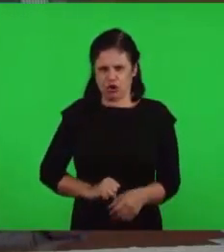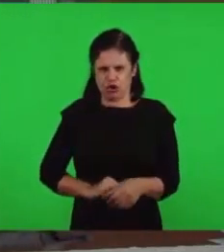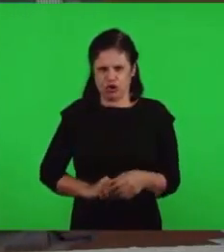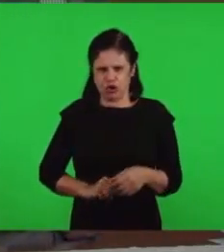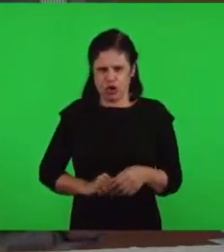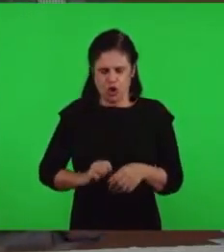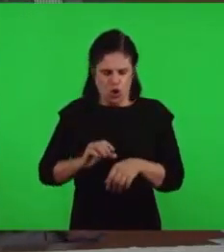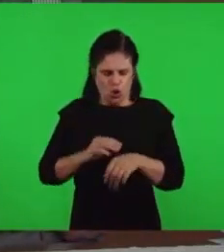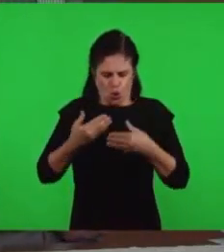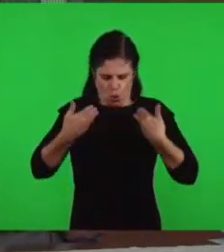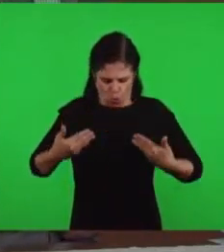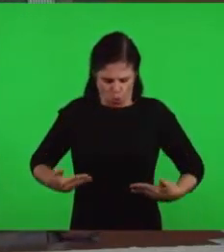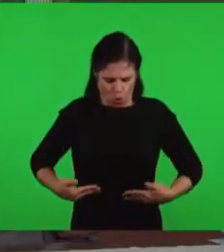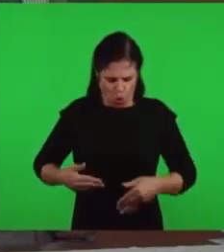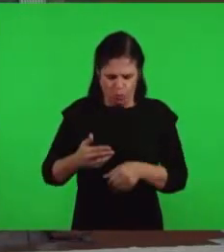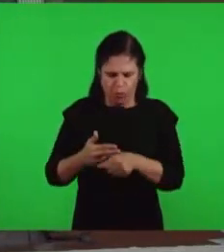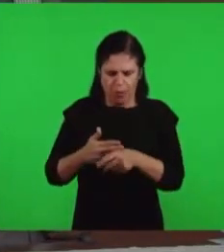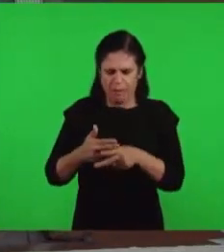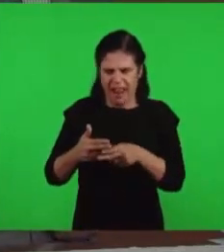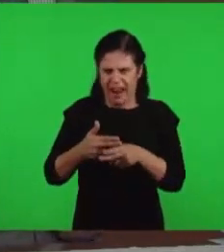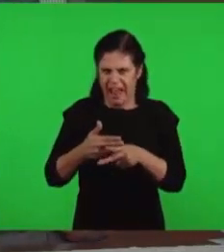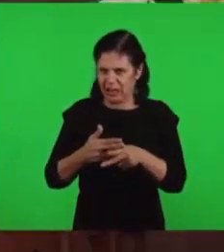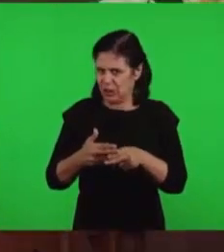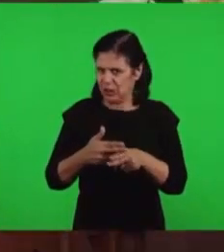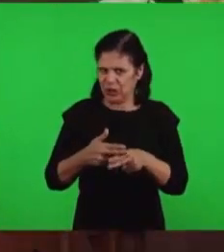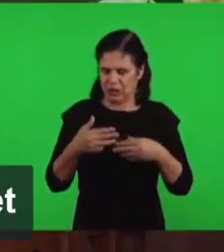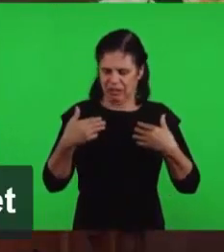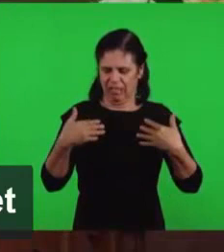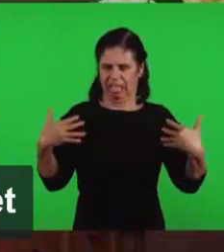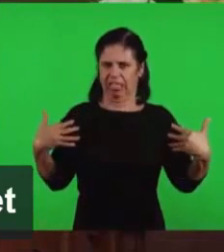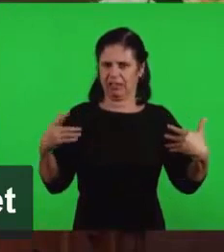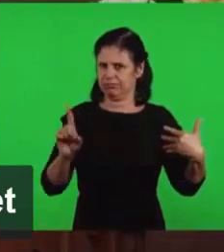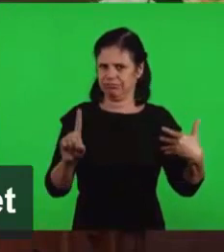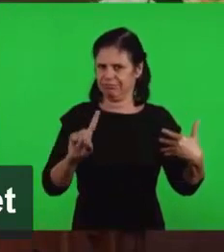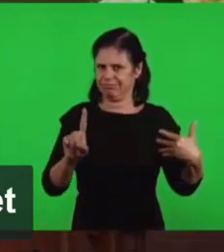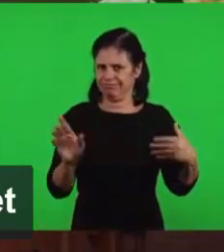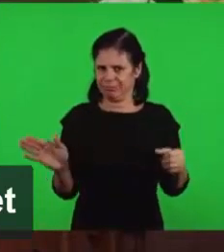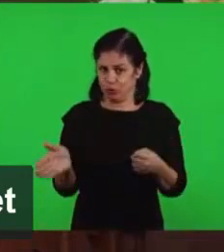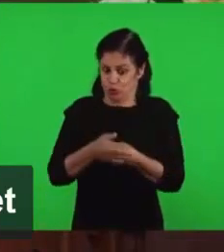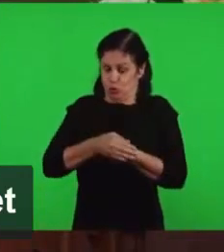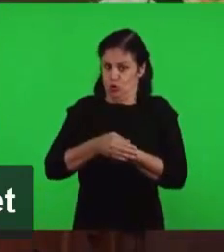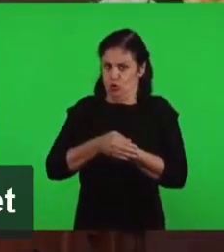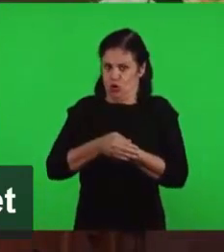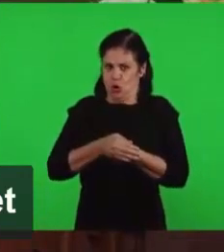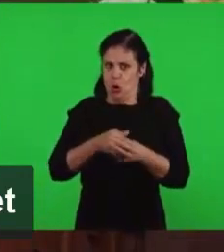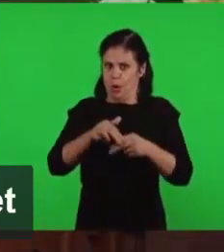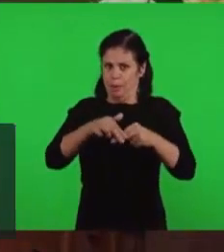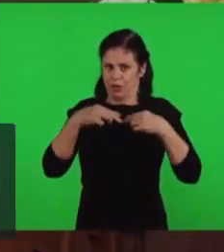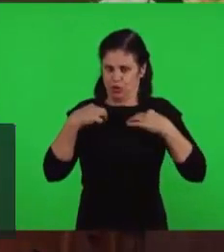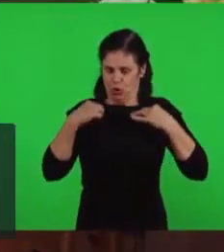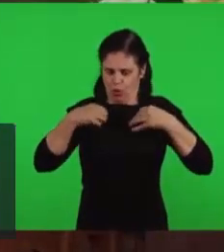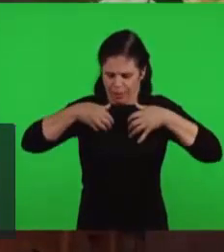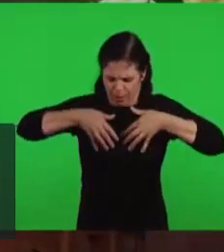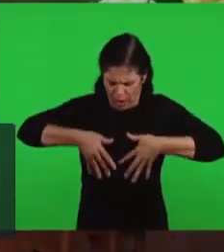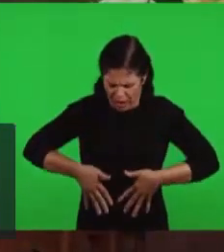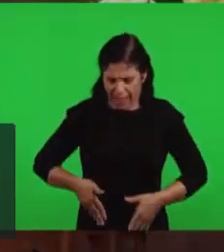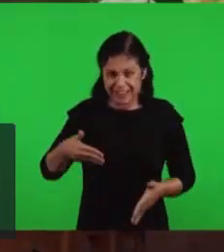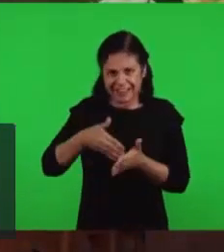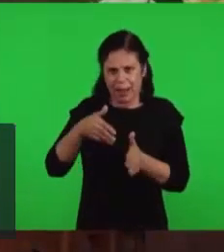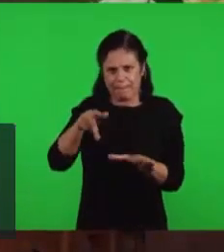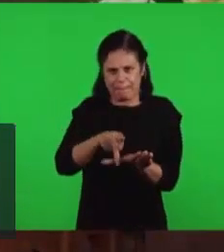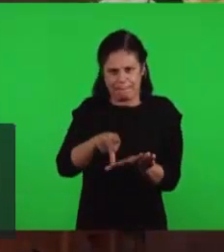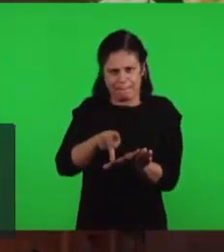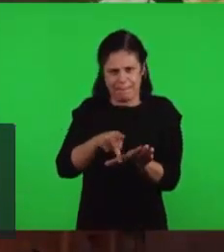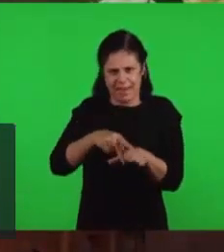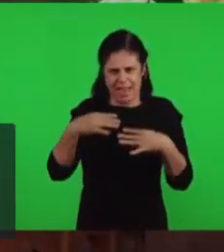a parte de carne dele só aquilo que era fundamental por isso ele vai até aos pés Então são as